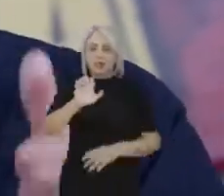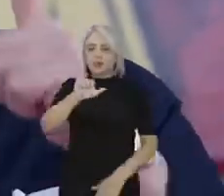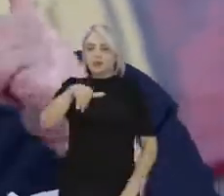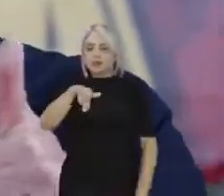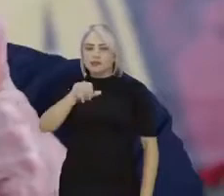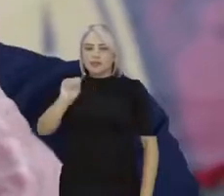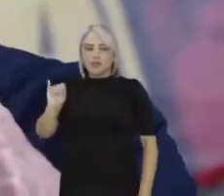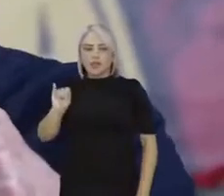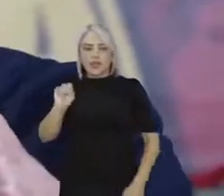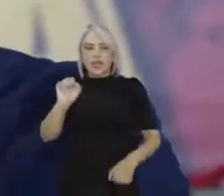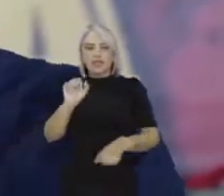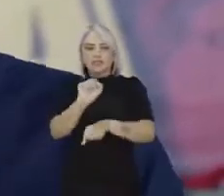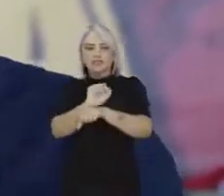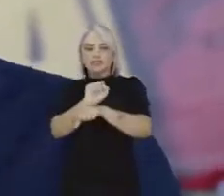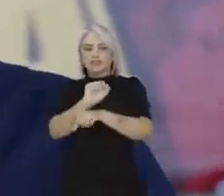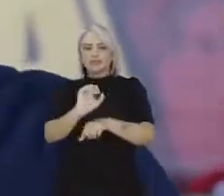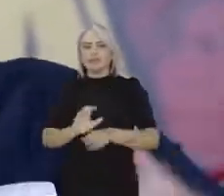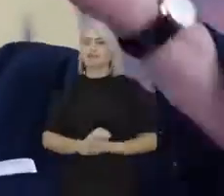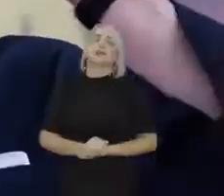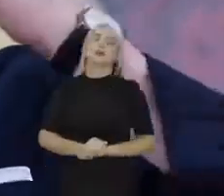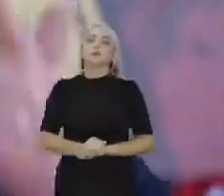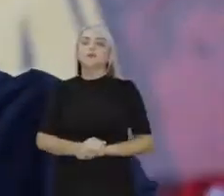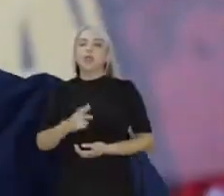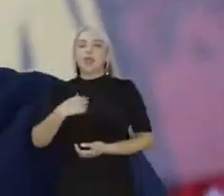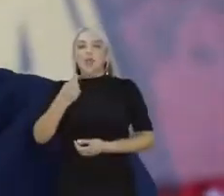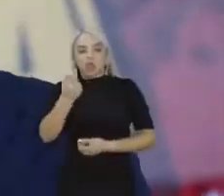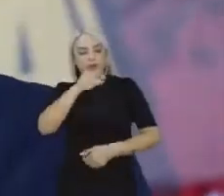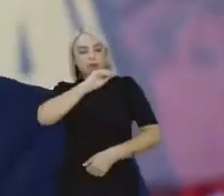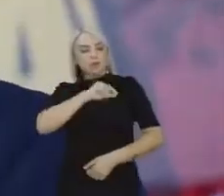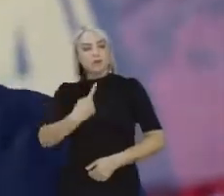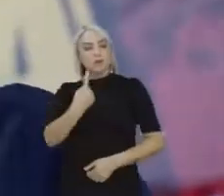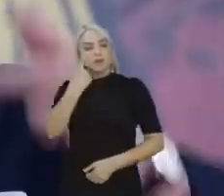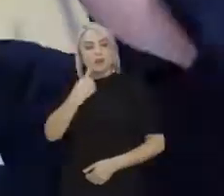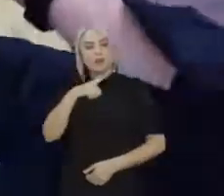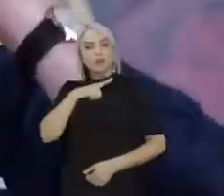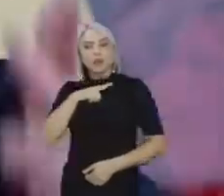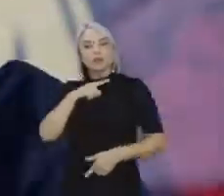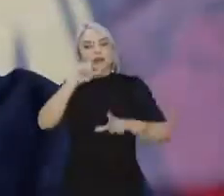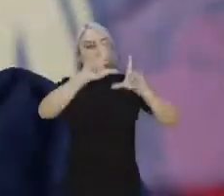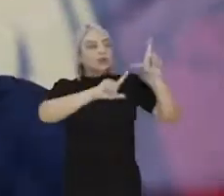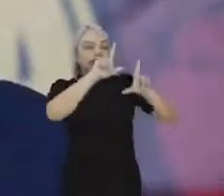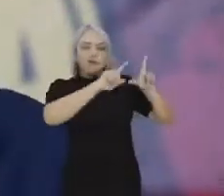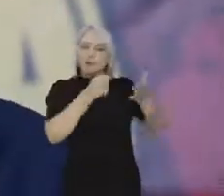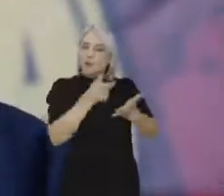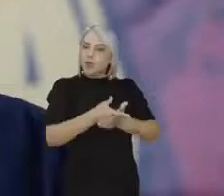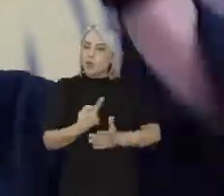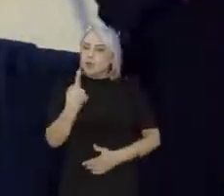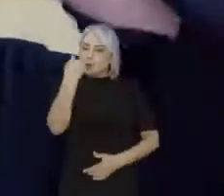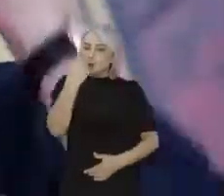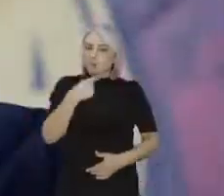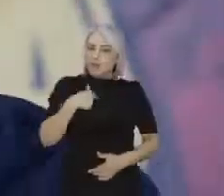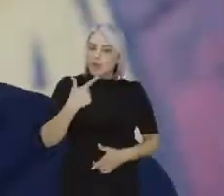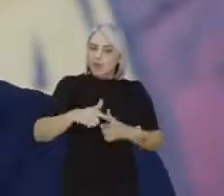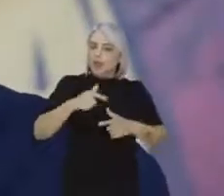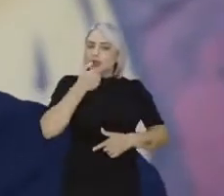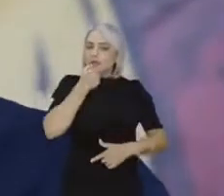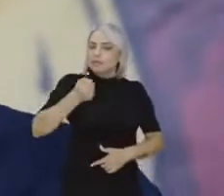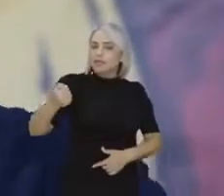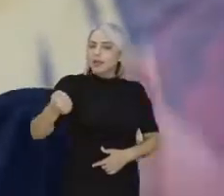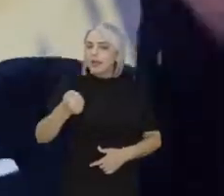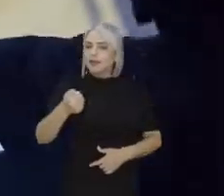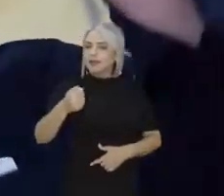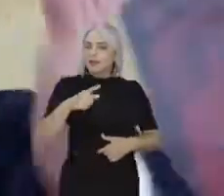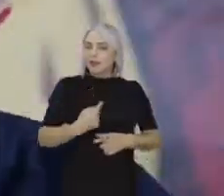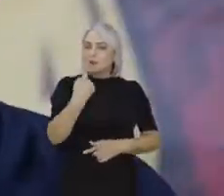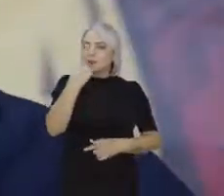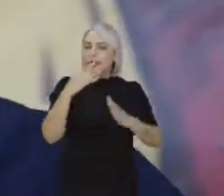primeiro a ganhar mais que o salário mínimo, eu fui o primeiro a ter uma televisão, eu fui o primeiro a ter uma geladeira, eu fui o primeiro a ter uma casa,